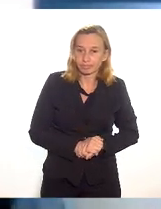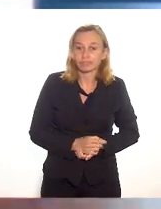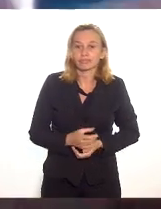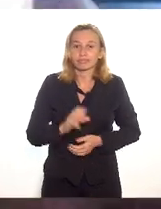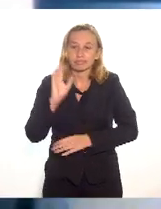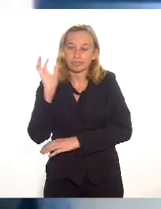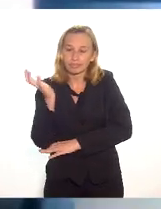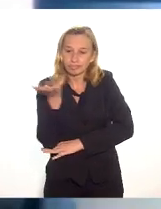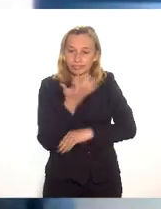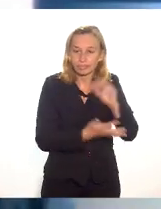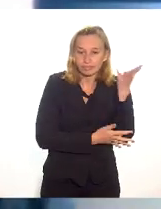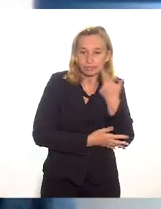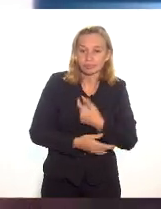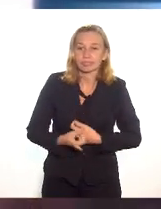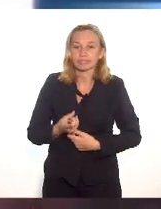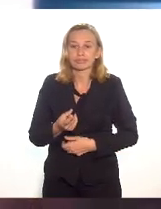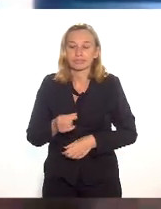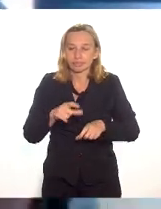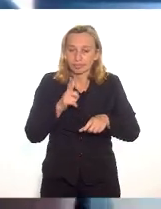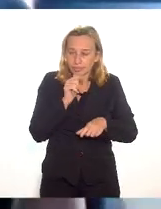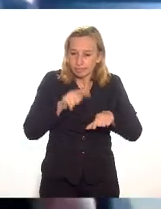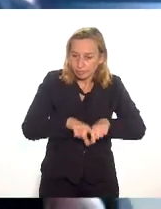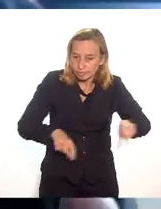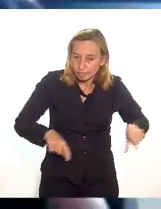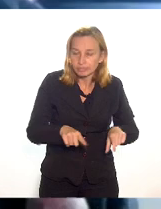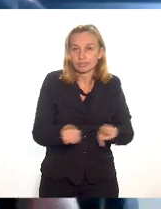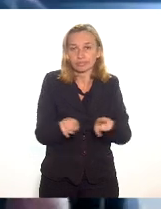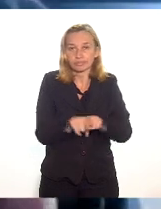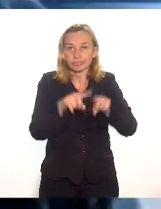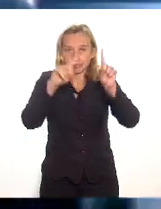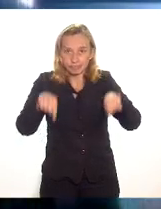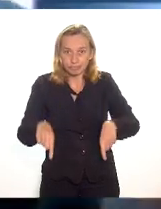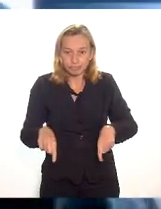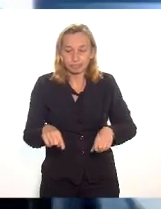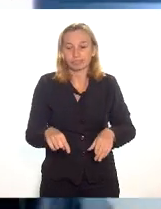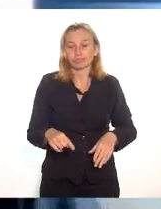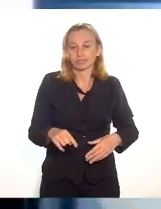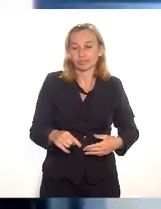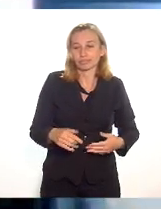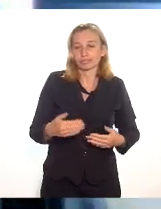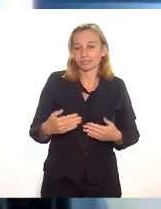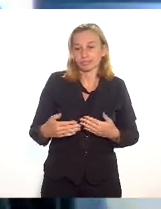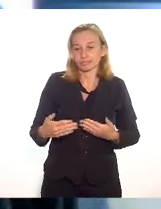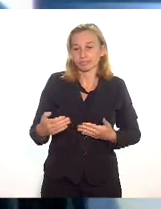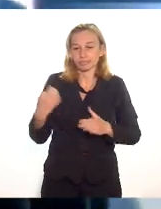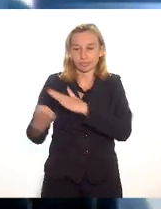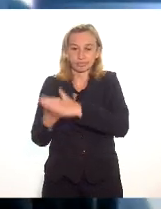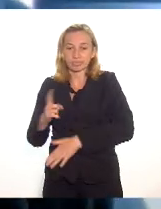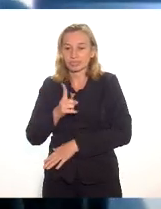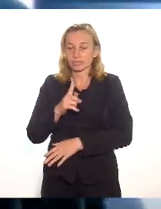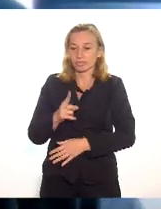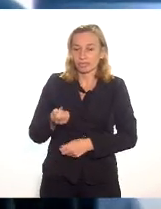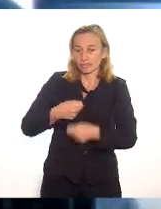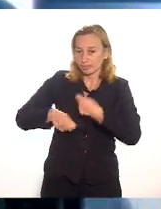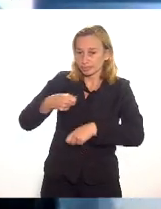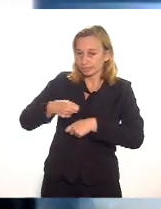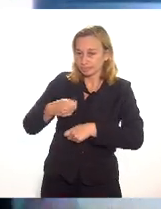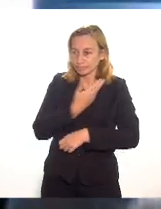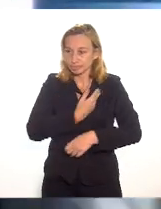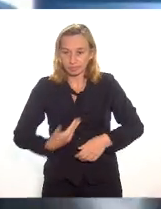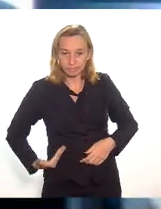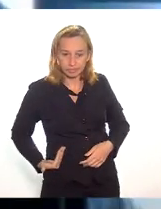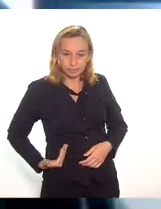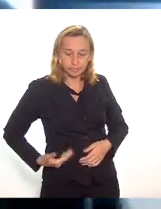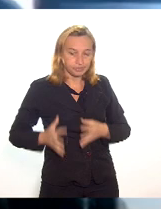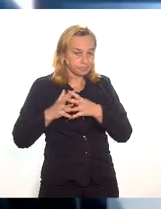ecologia, do saneamento e dos trabalhadores. Não confundir direção da empresa e governo